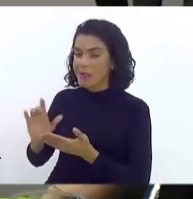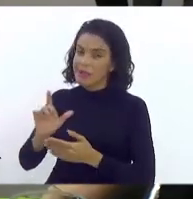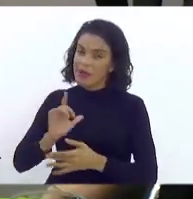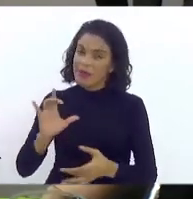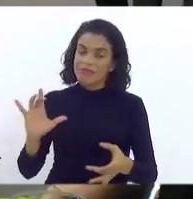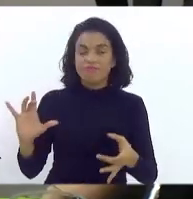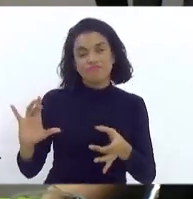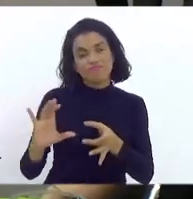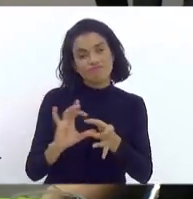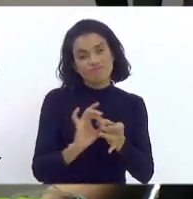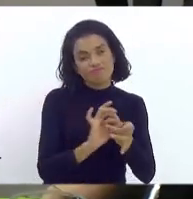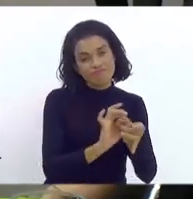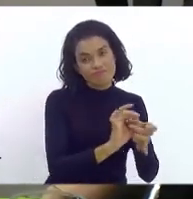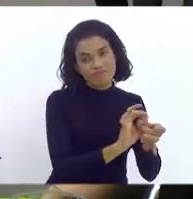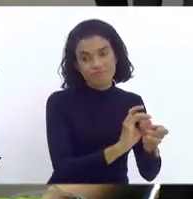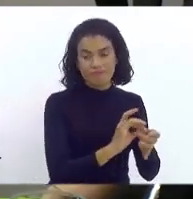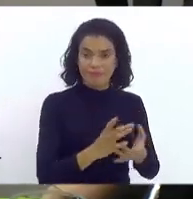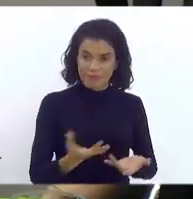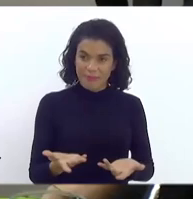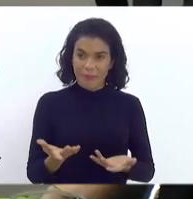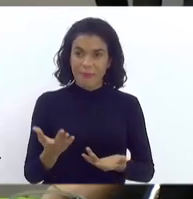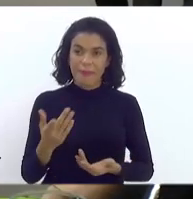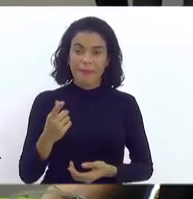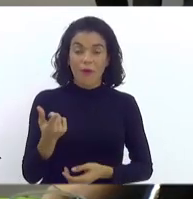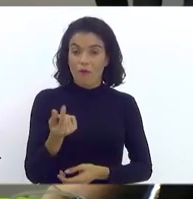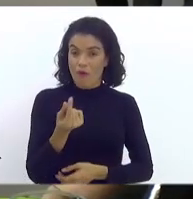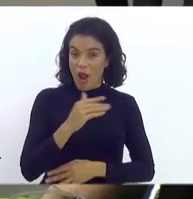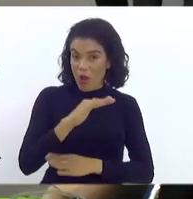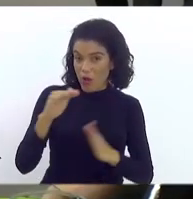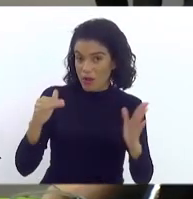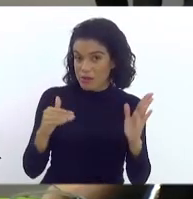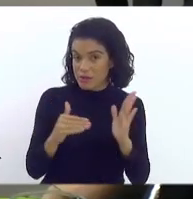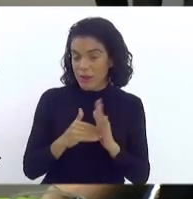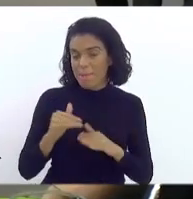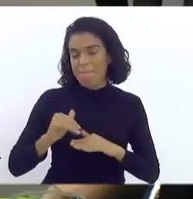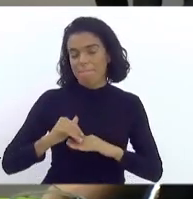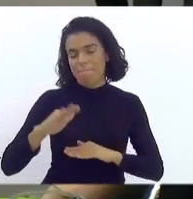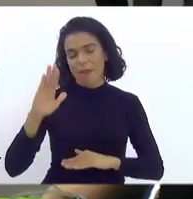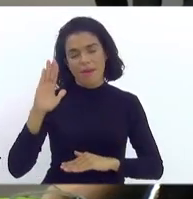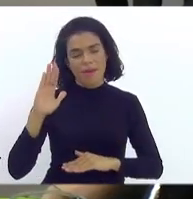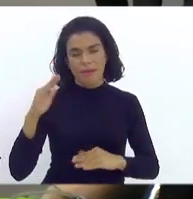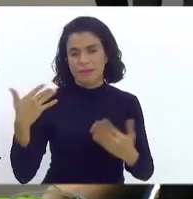pode ser sobre muito. Então, o valor absoluto ele é mais...